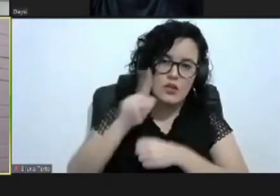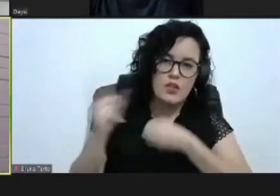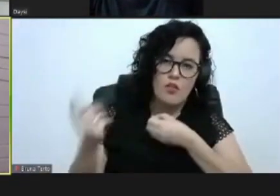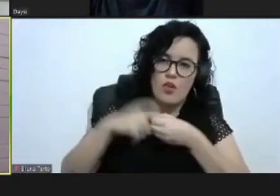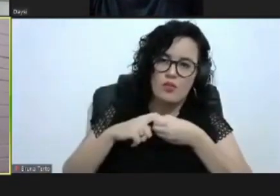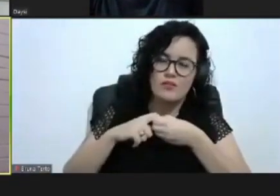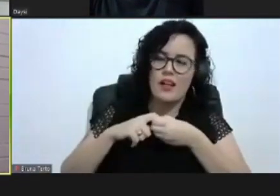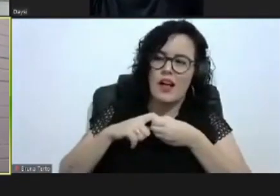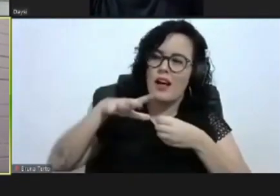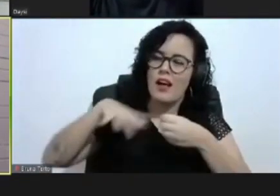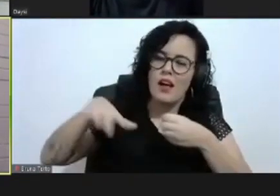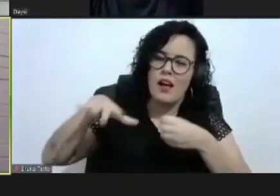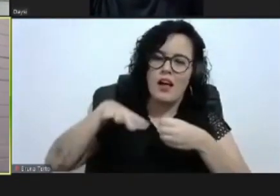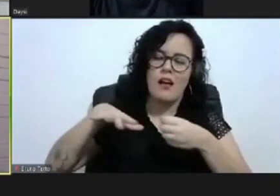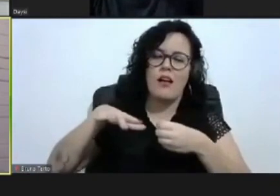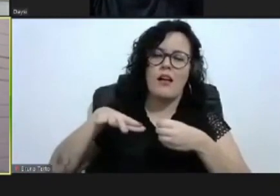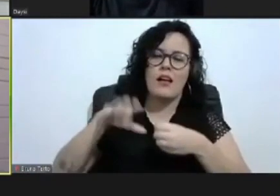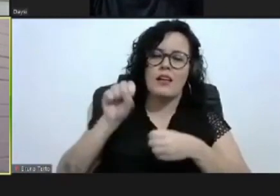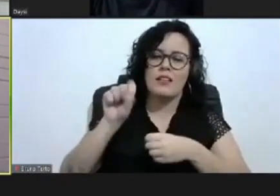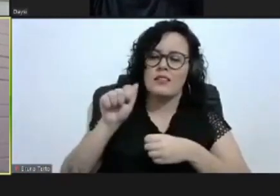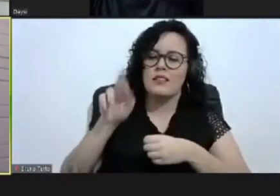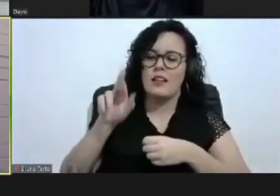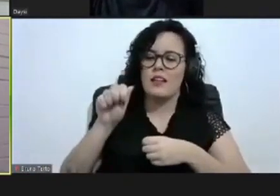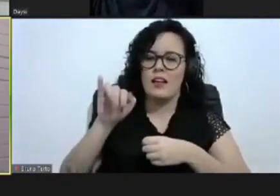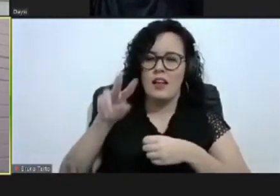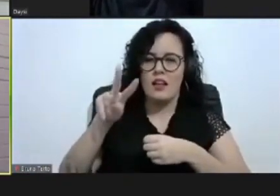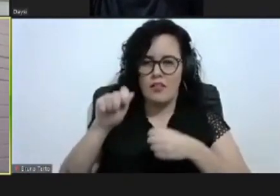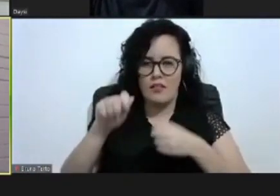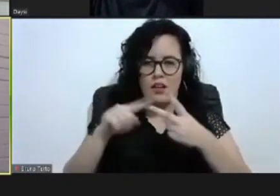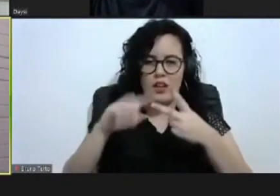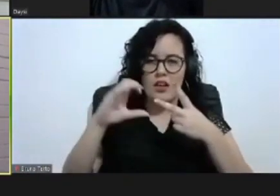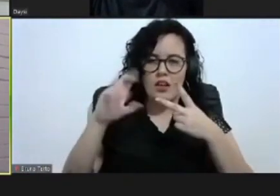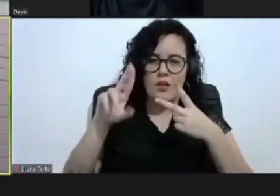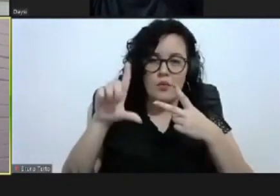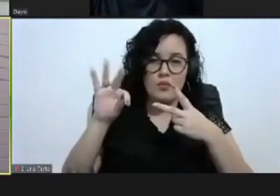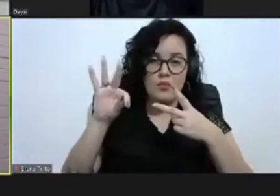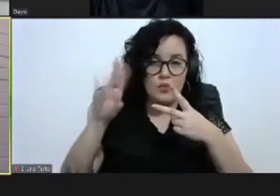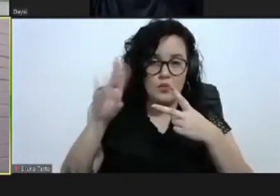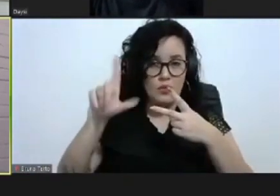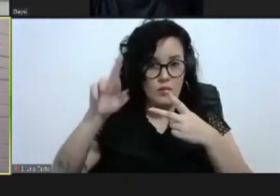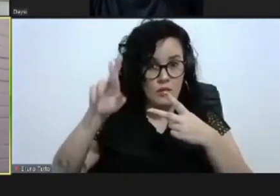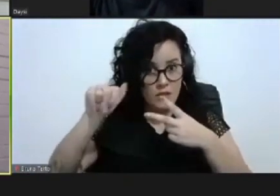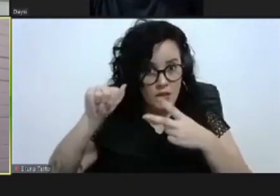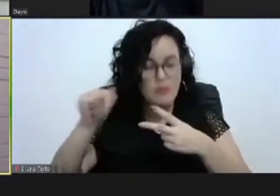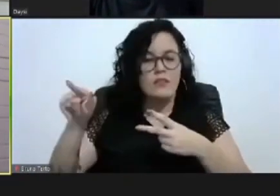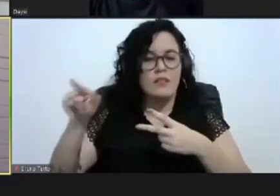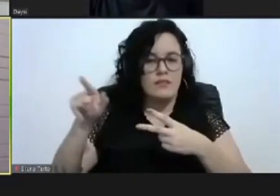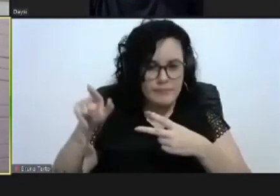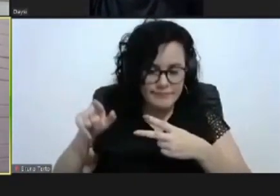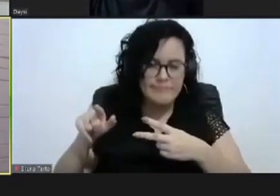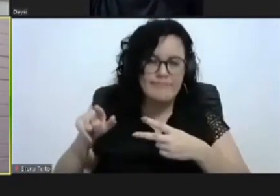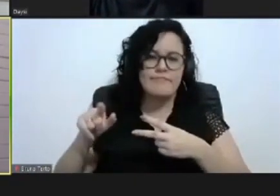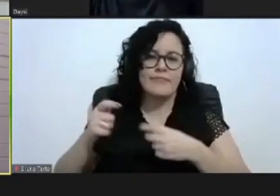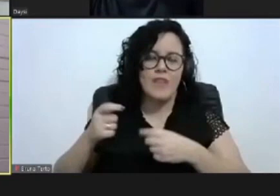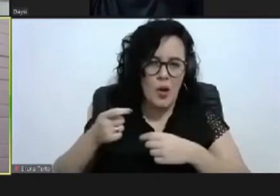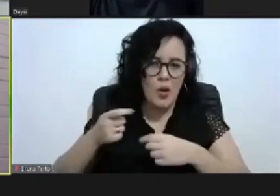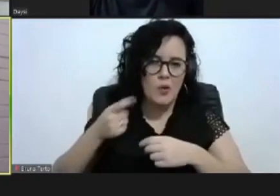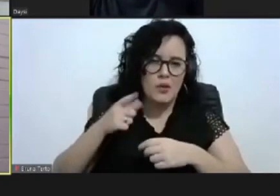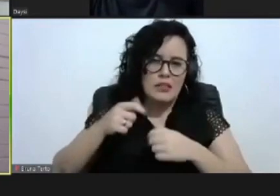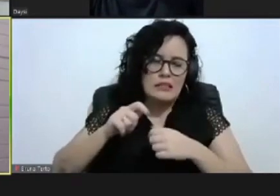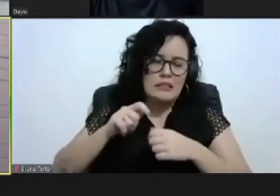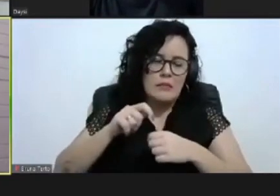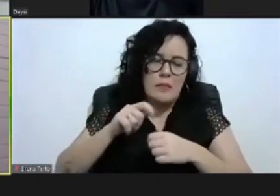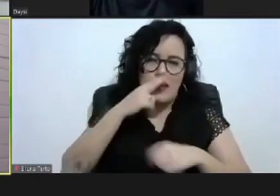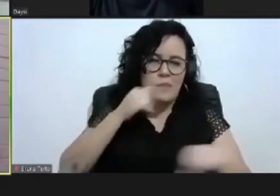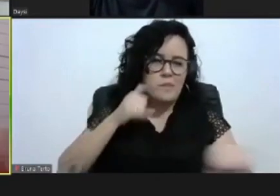livreiras. Né? Saraiva e Cultura, praticamente ao mesmo tempo, deram um calote, porque calote mesmo, quer dizer, não